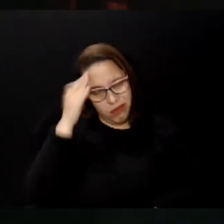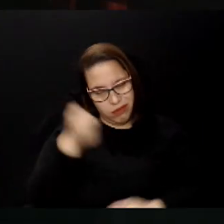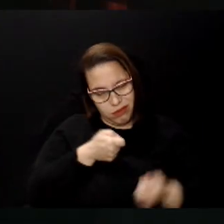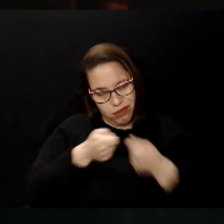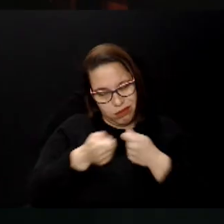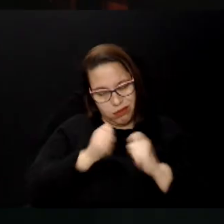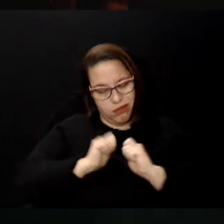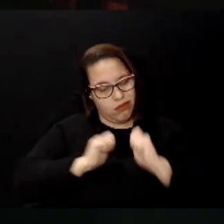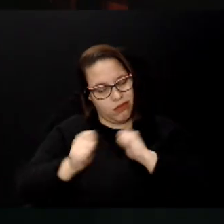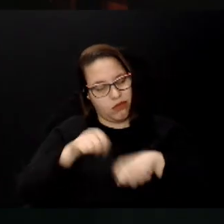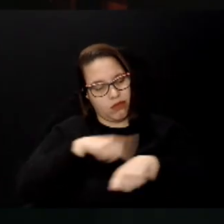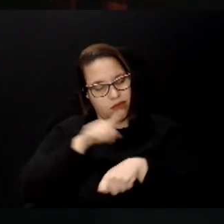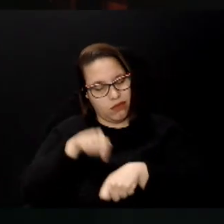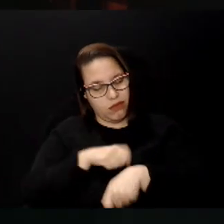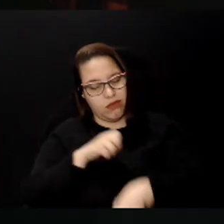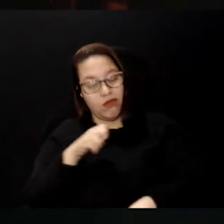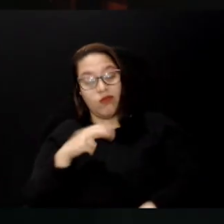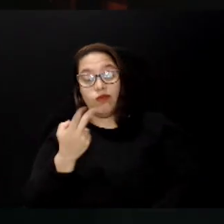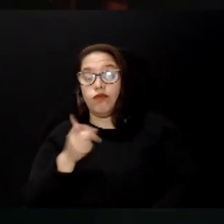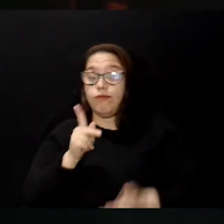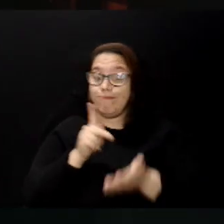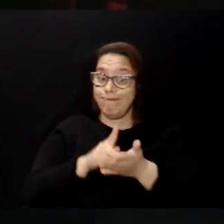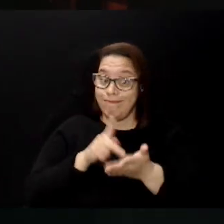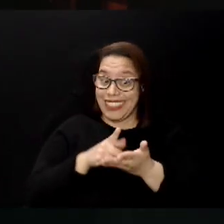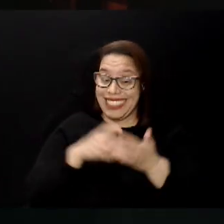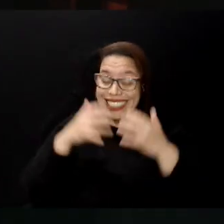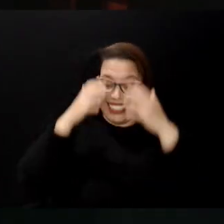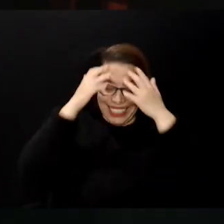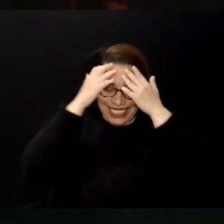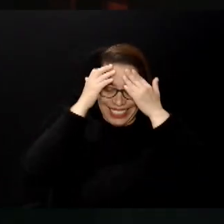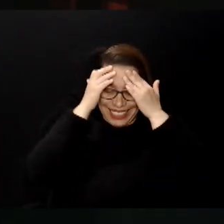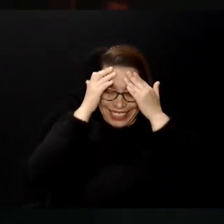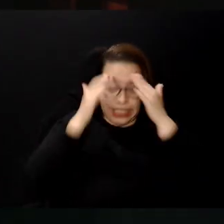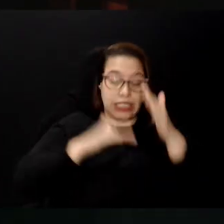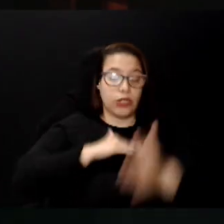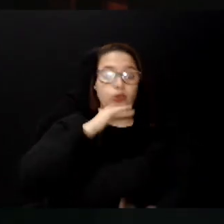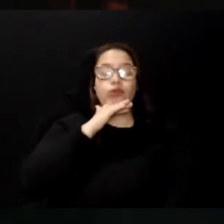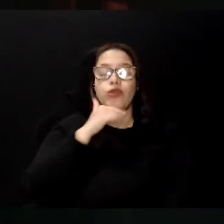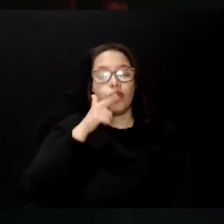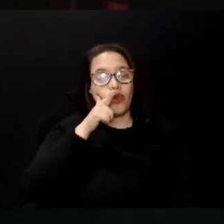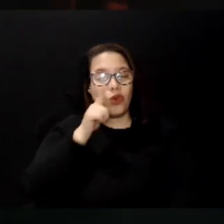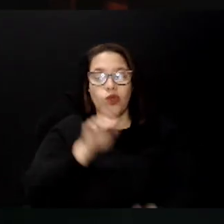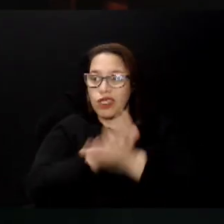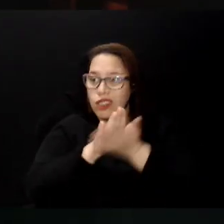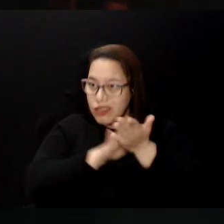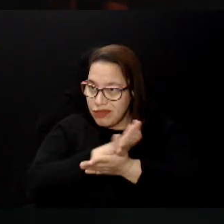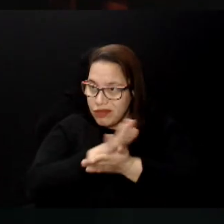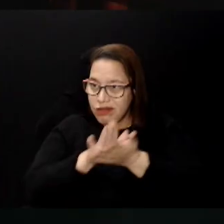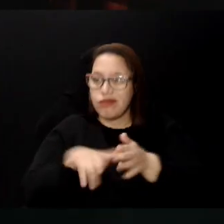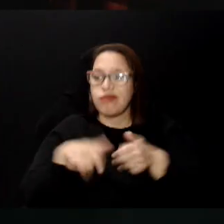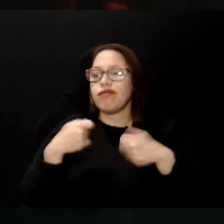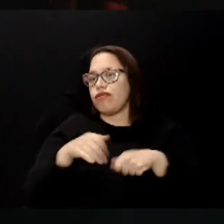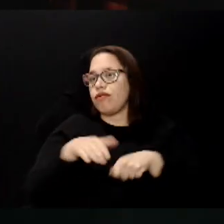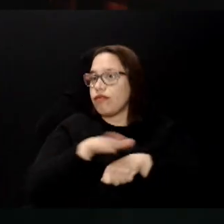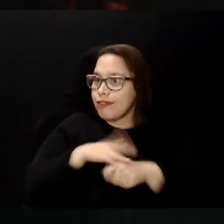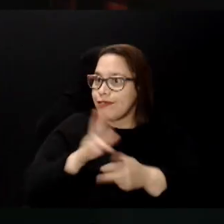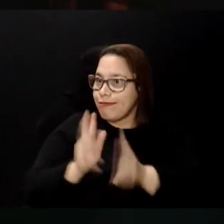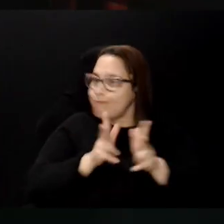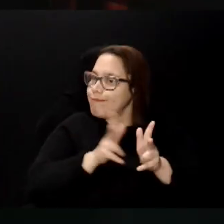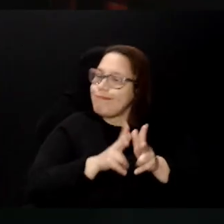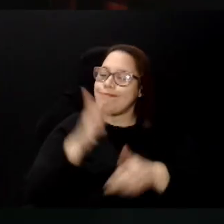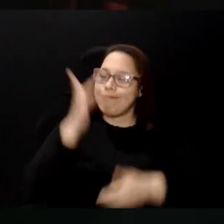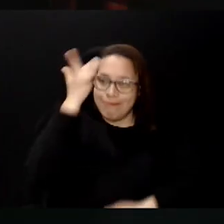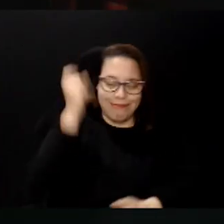tempo? Ou você realmente está atribulado, carregado demais e não está tendo tempo para mais nada? A gente precisa falar sobre isso. E amanhã, a partir das